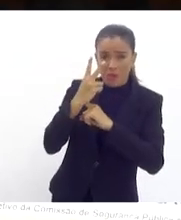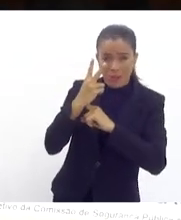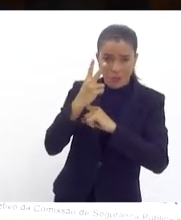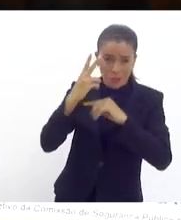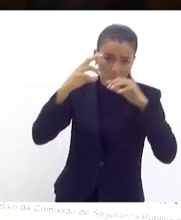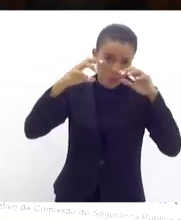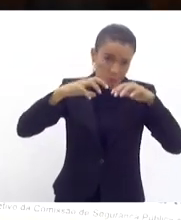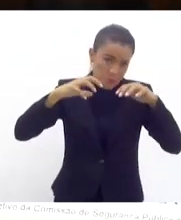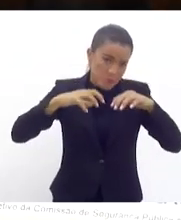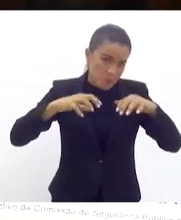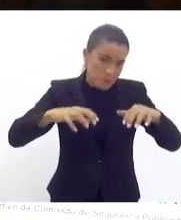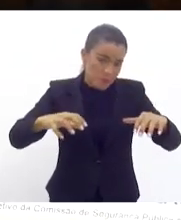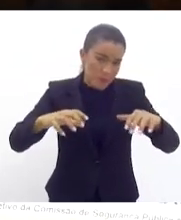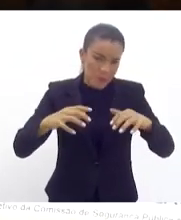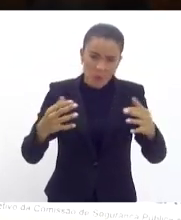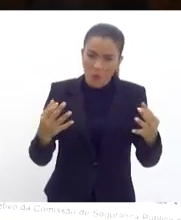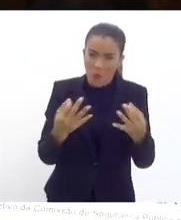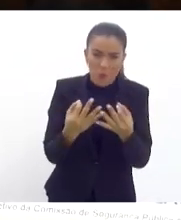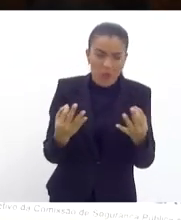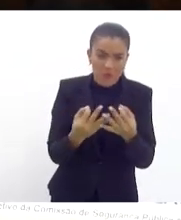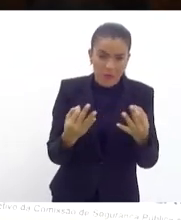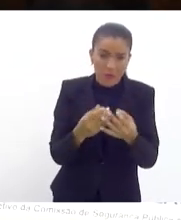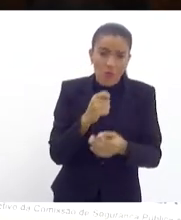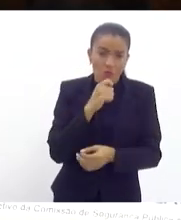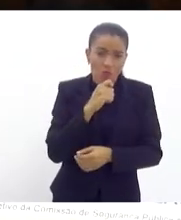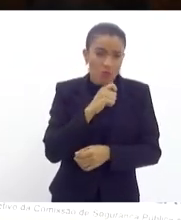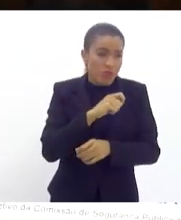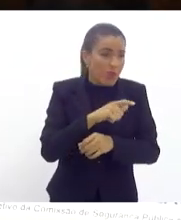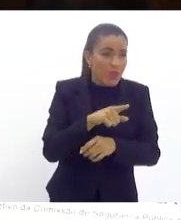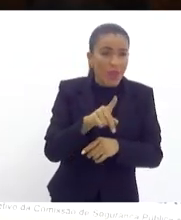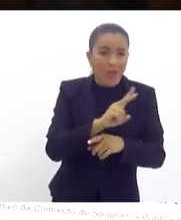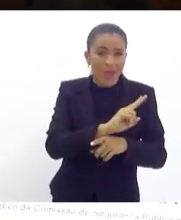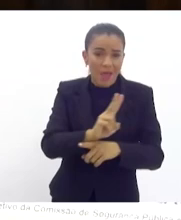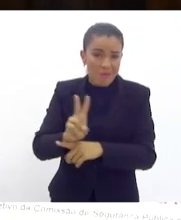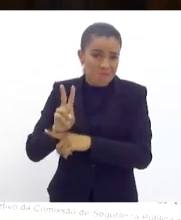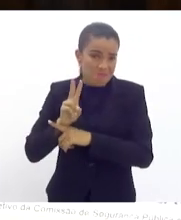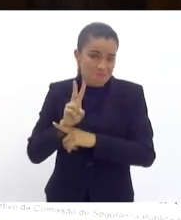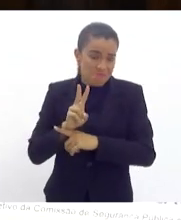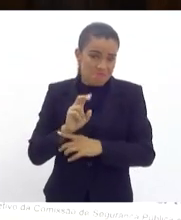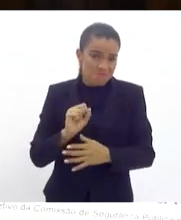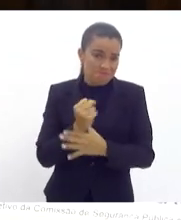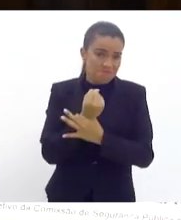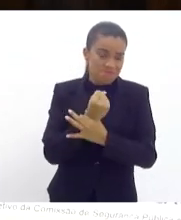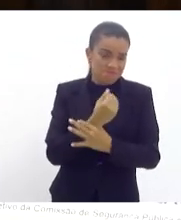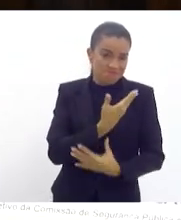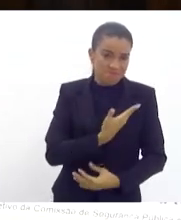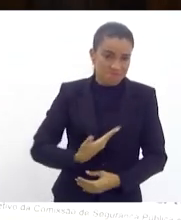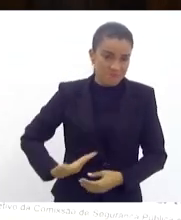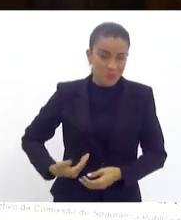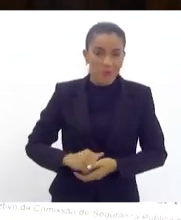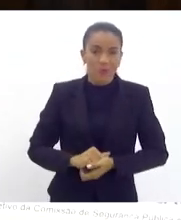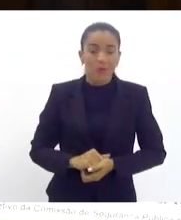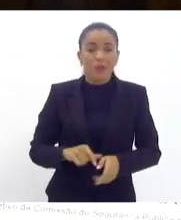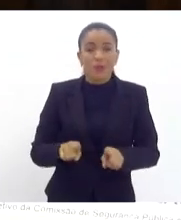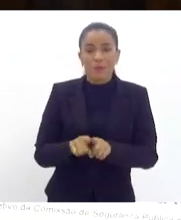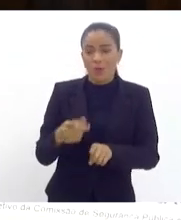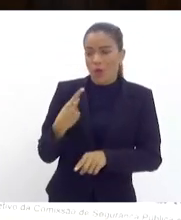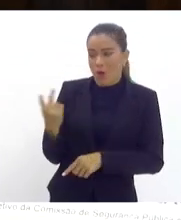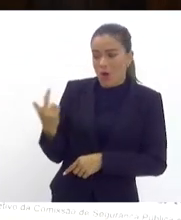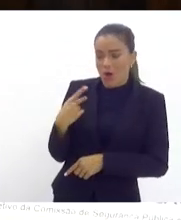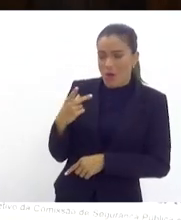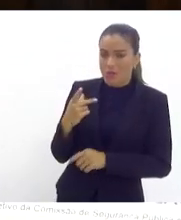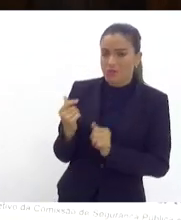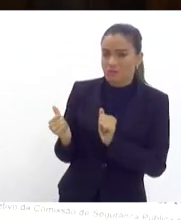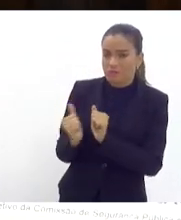cenário perfeito a ausência do poder público para o crime se instalar a gente com muito esforço com Coronel Luciano na